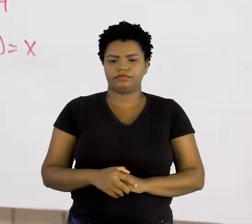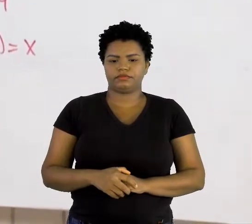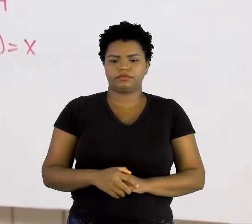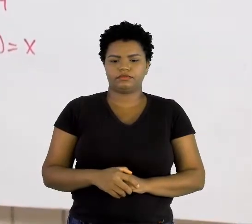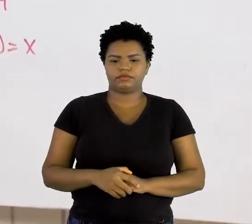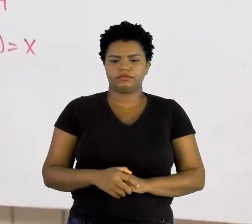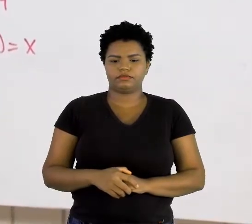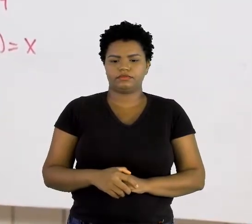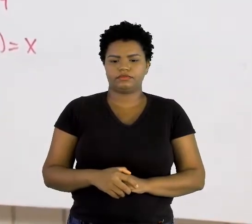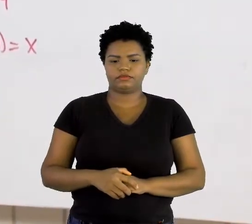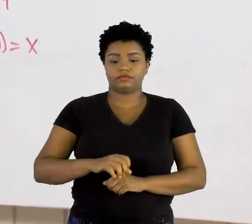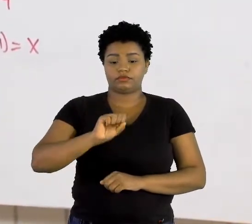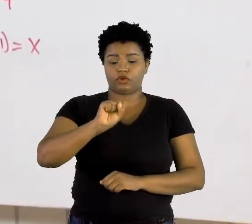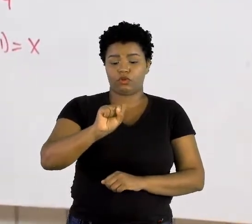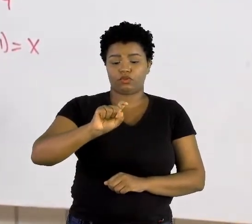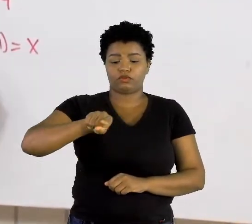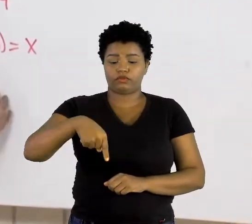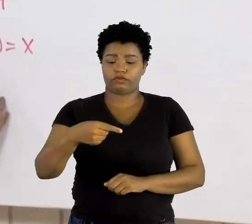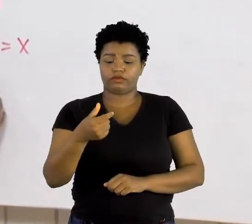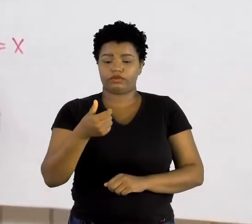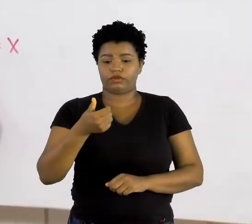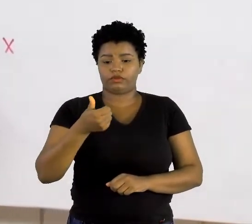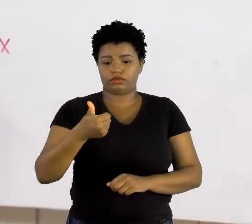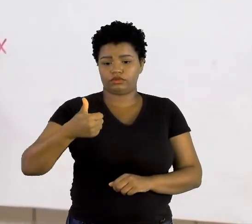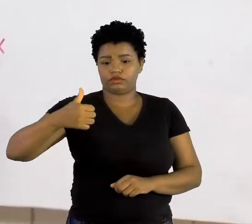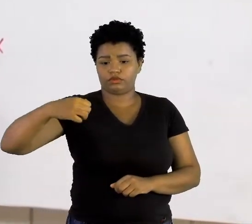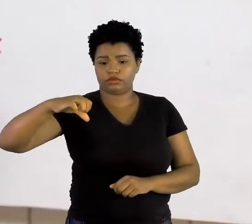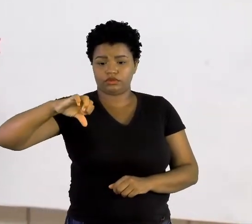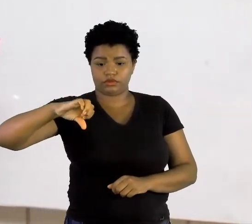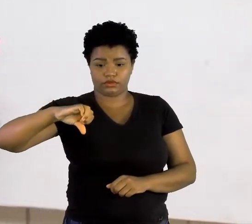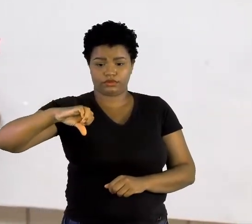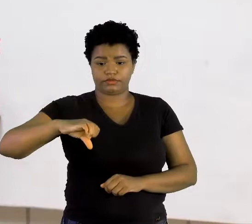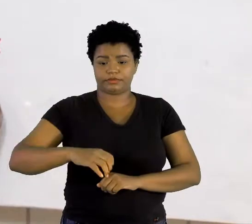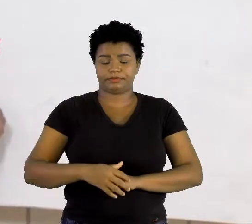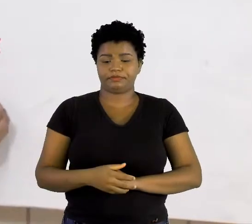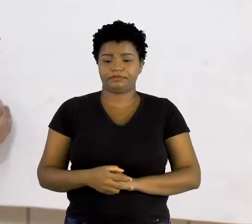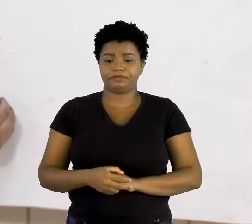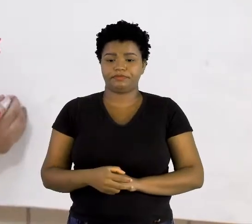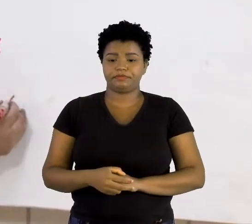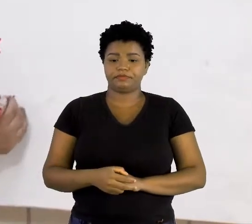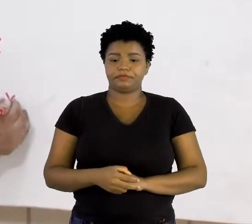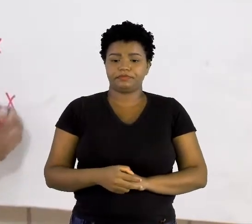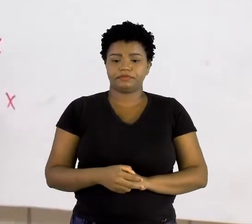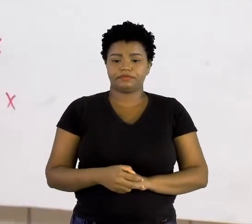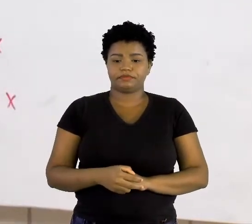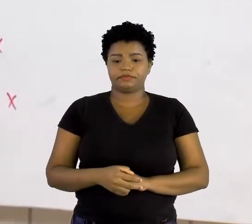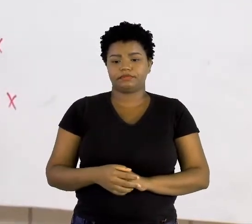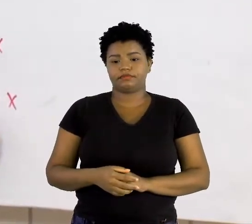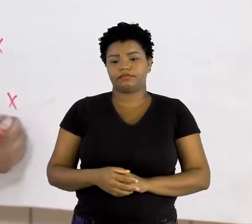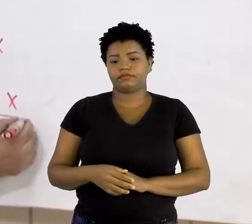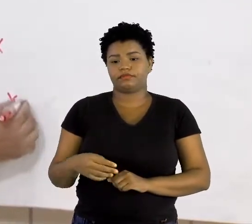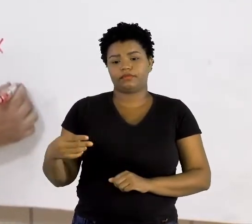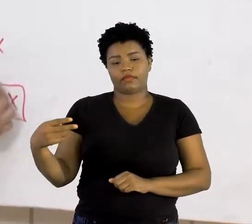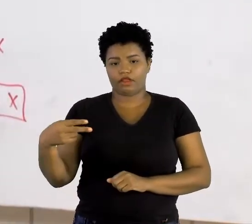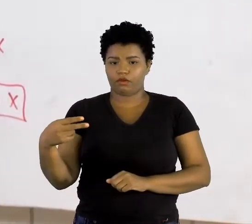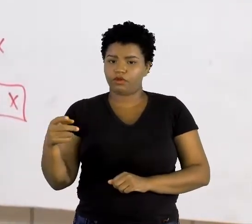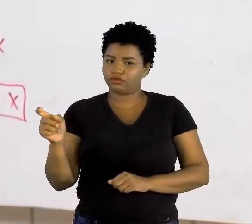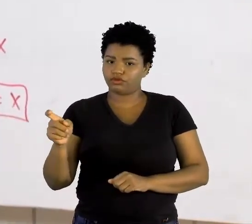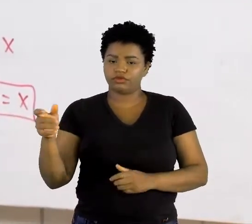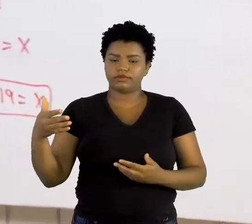casas decimais, 2 casas decimais. Então, 8 inteiros, 19 centésimos é o valor do